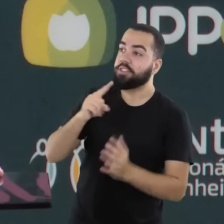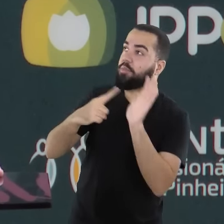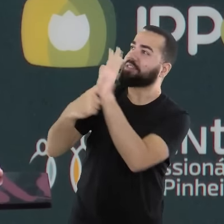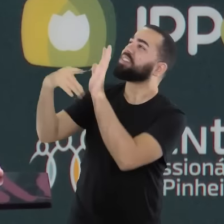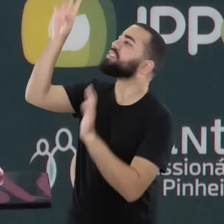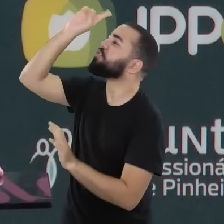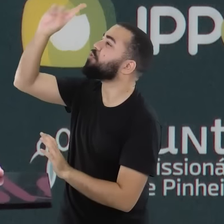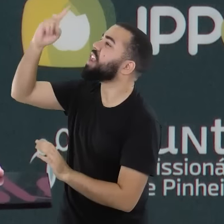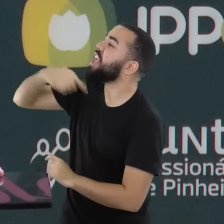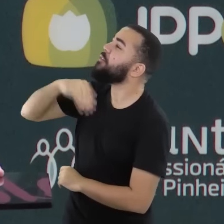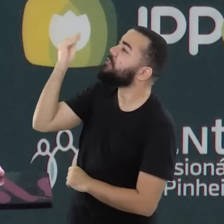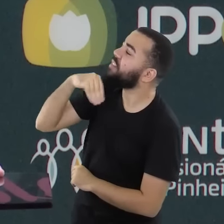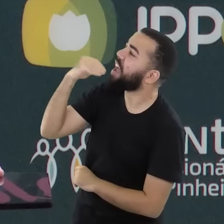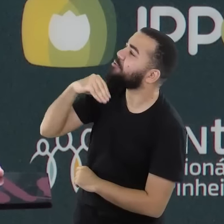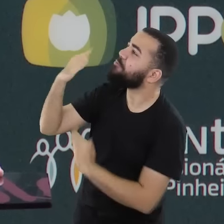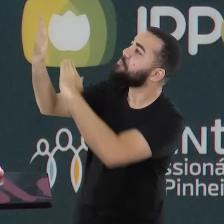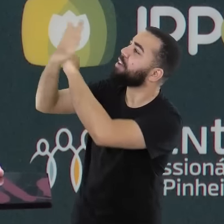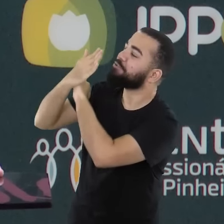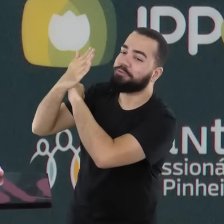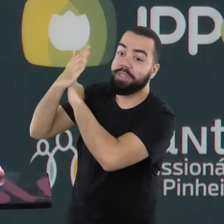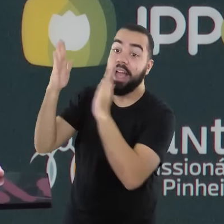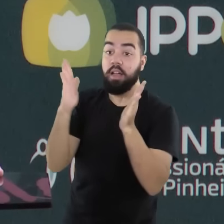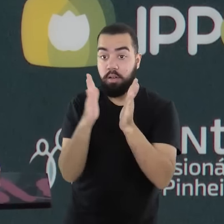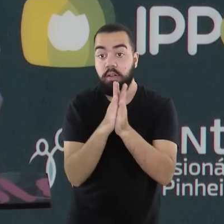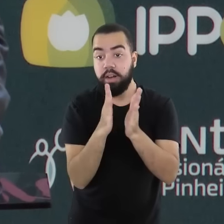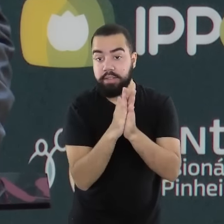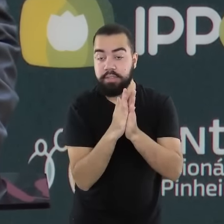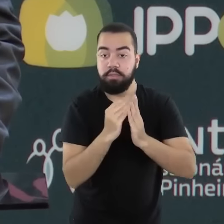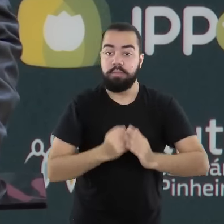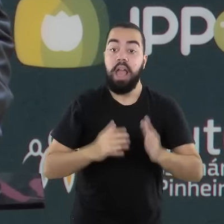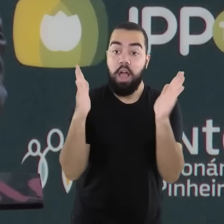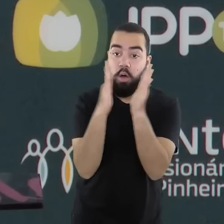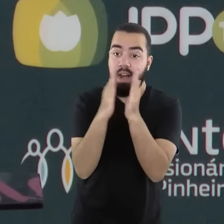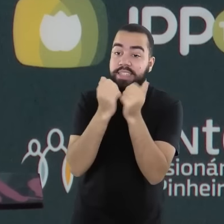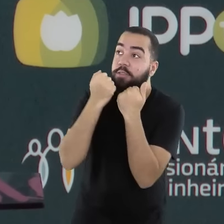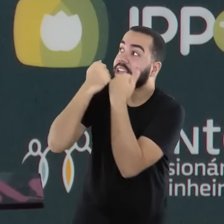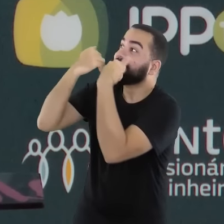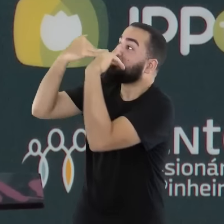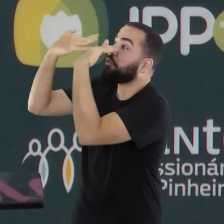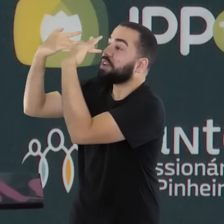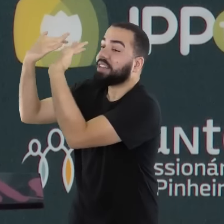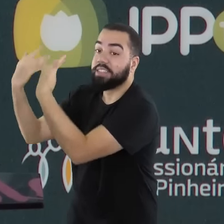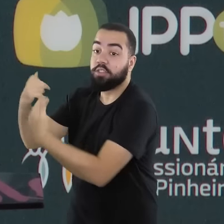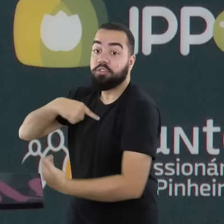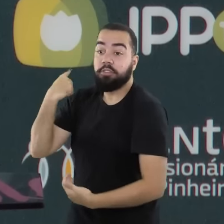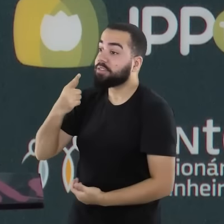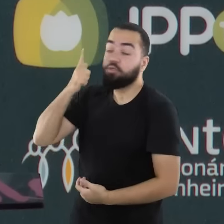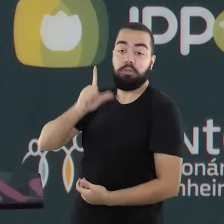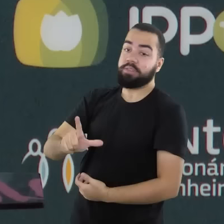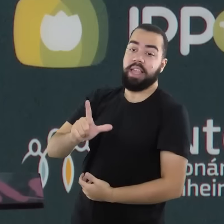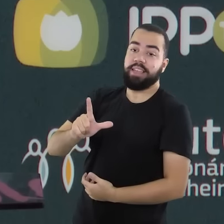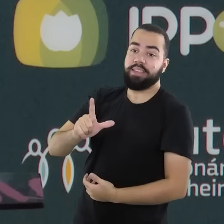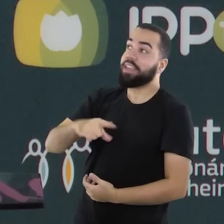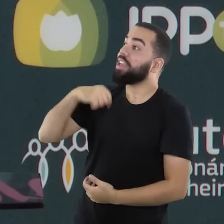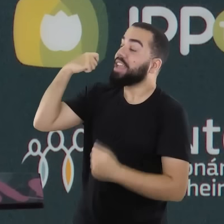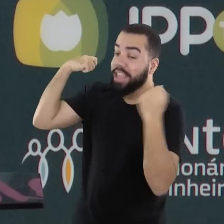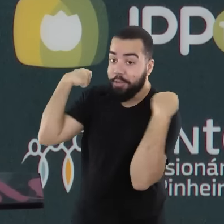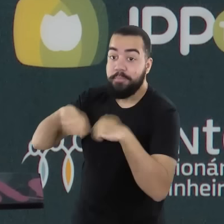A oração é uma declaração de incompetência, de insuficiência, de